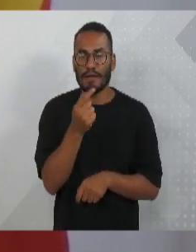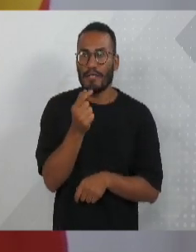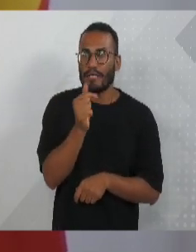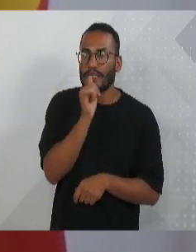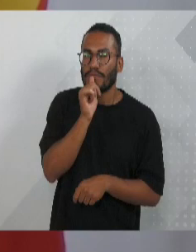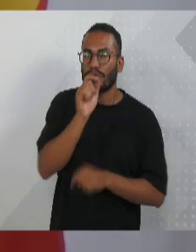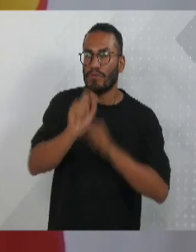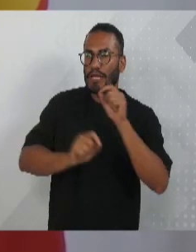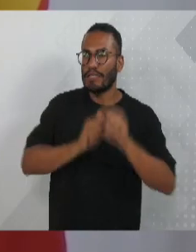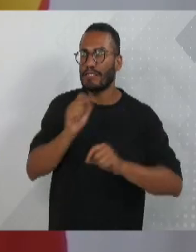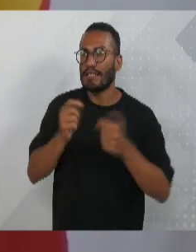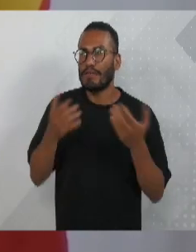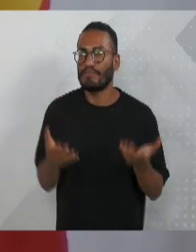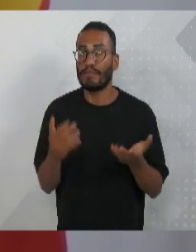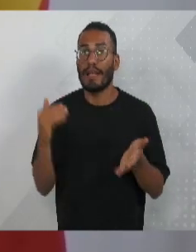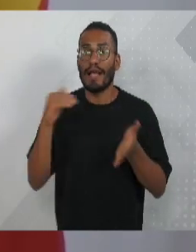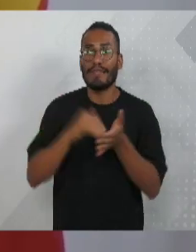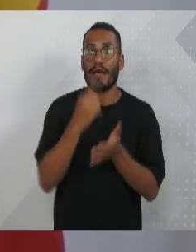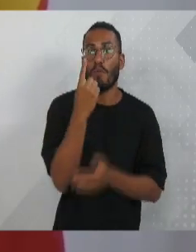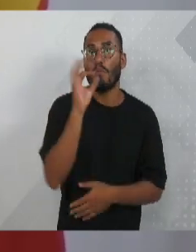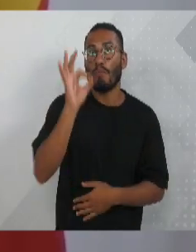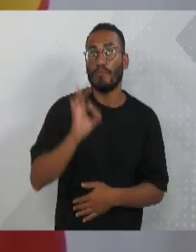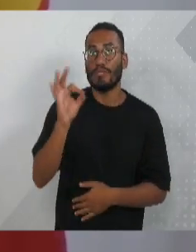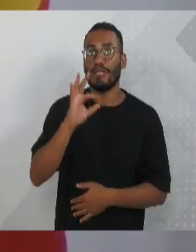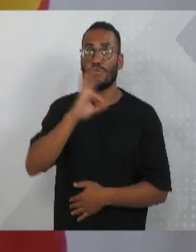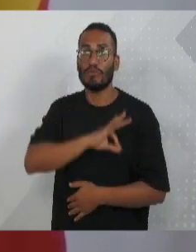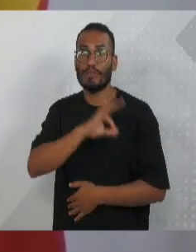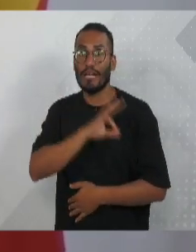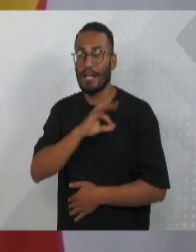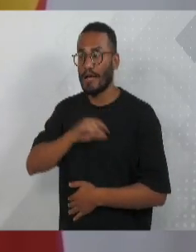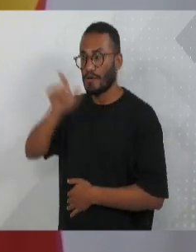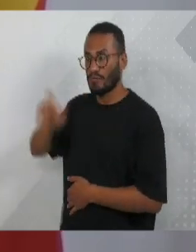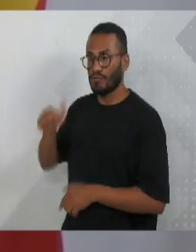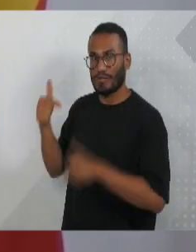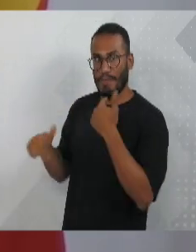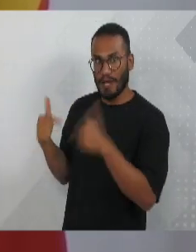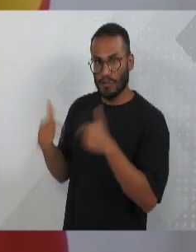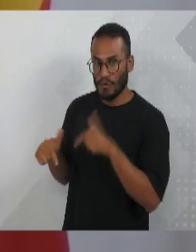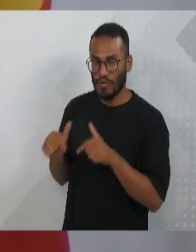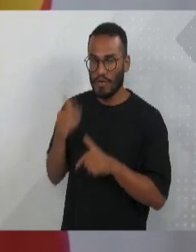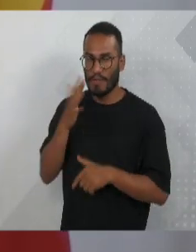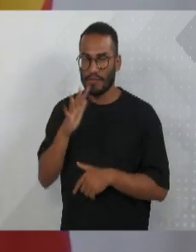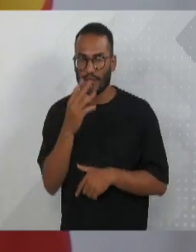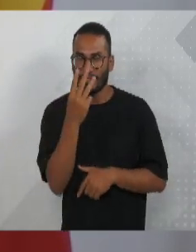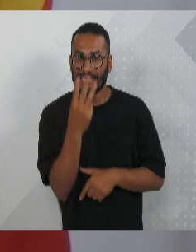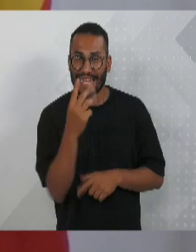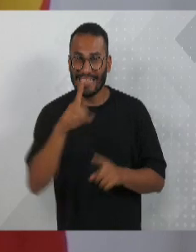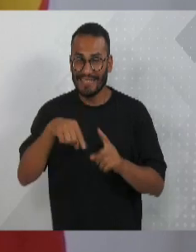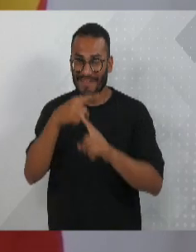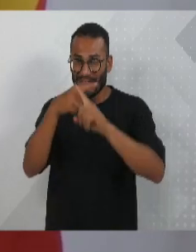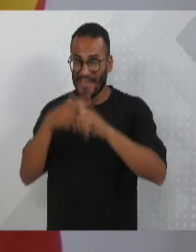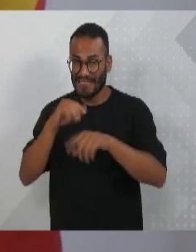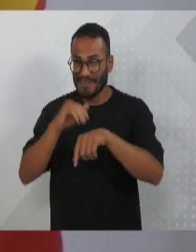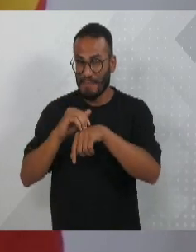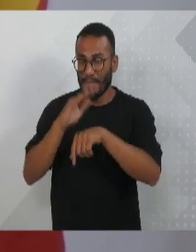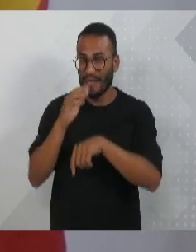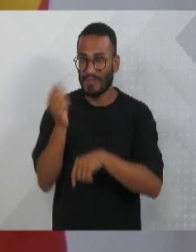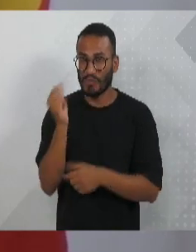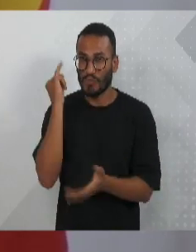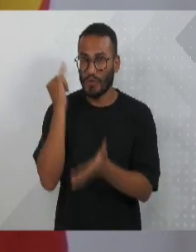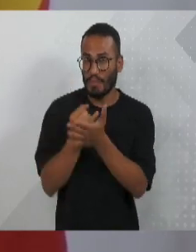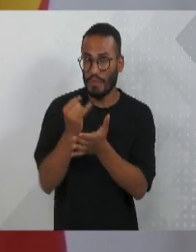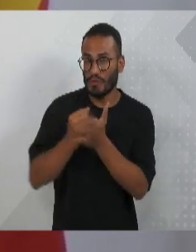seria de até 1% do salário do empregado, que corresponde a mais de 3 vezes o valor do